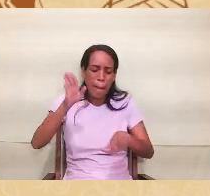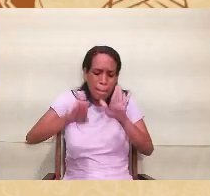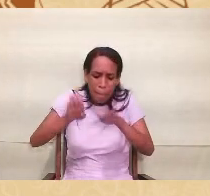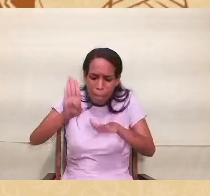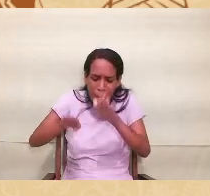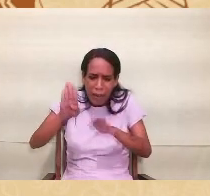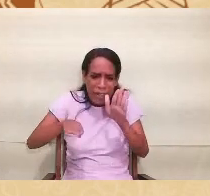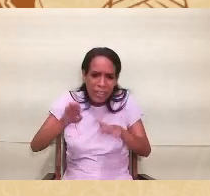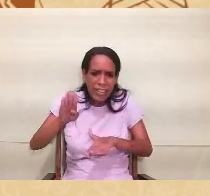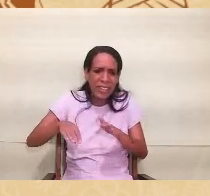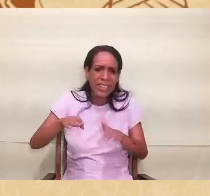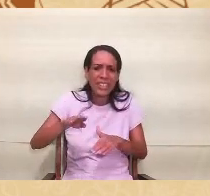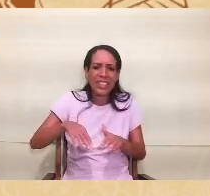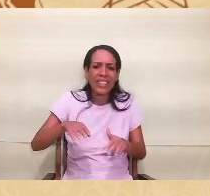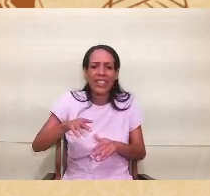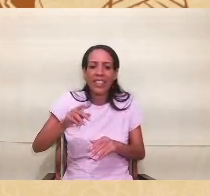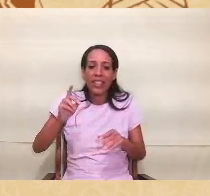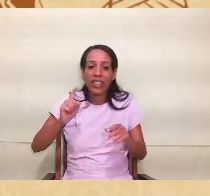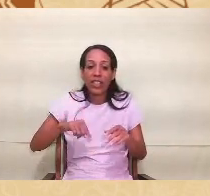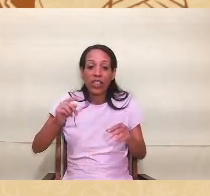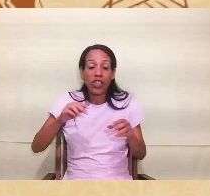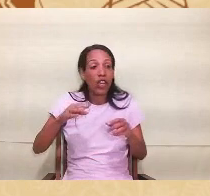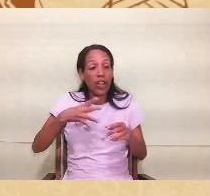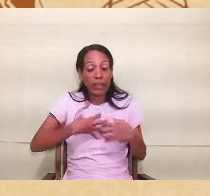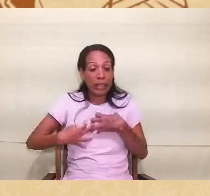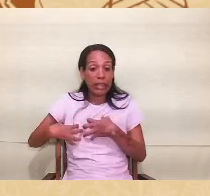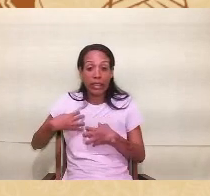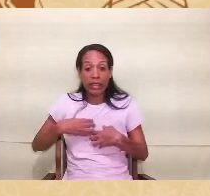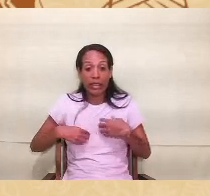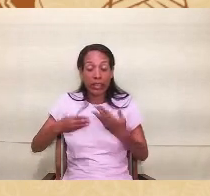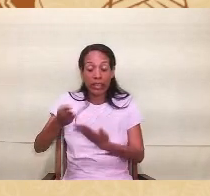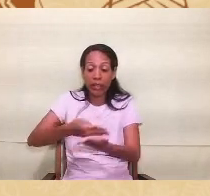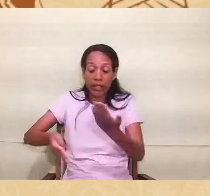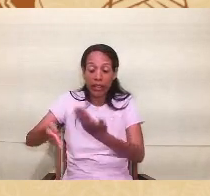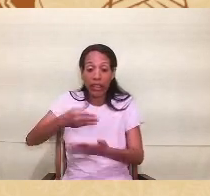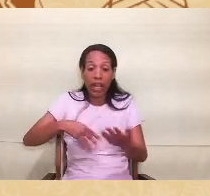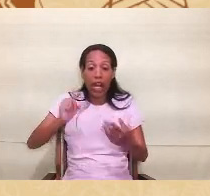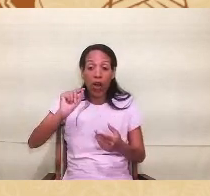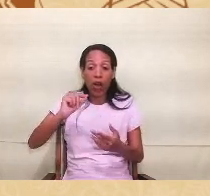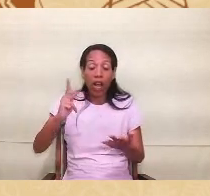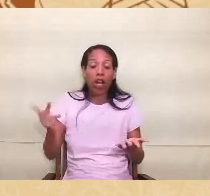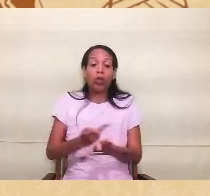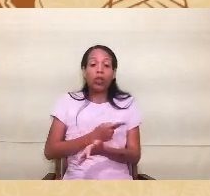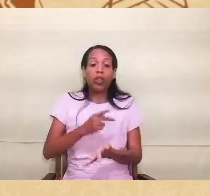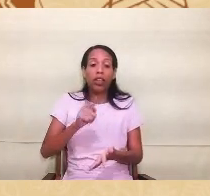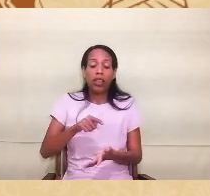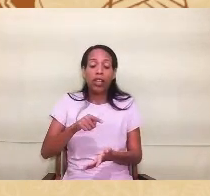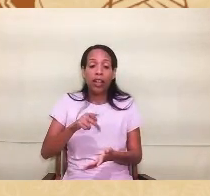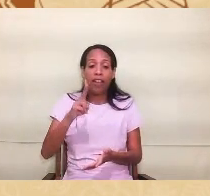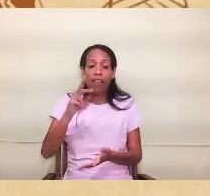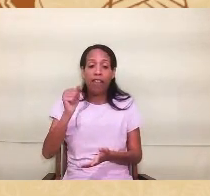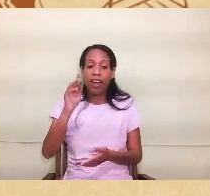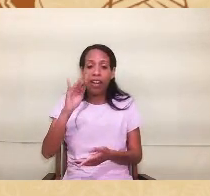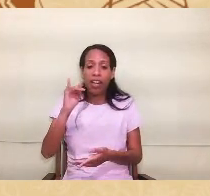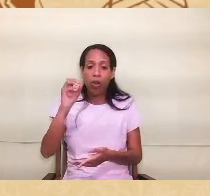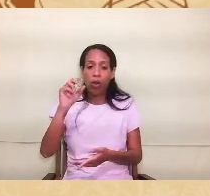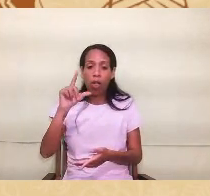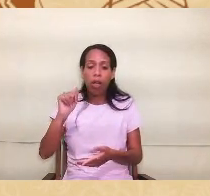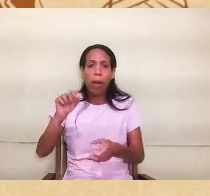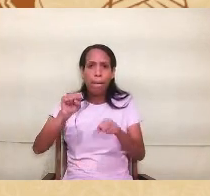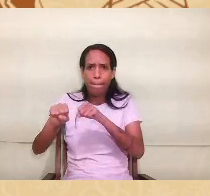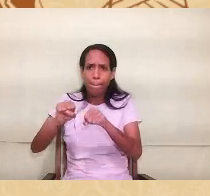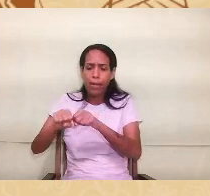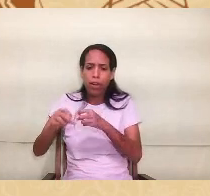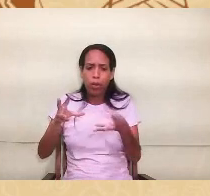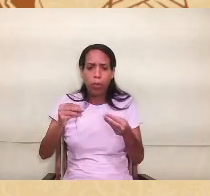muita alegria. Só que a gente está se remetendo a algo que foi uma tragédia, que foi a varíola que matou muitos parentes, né?